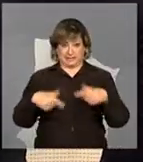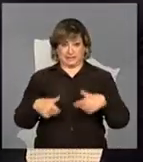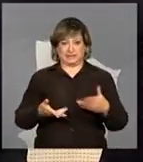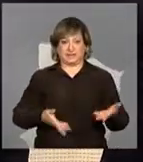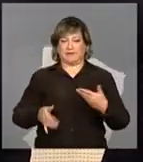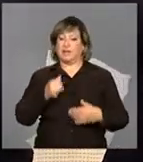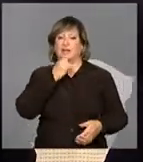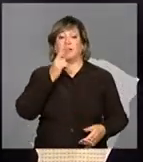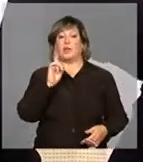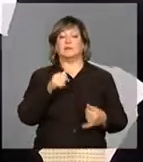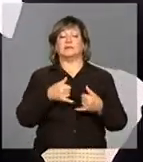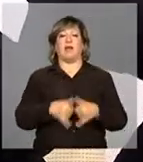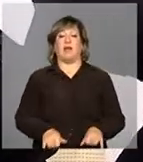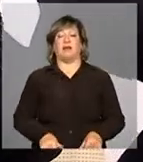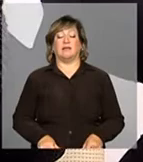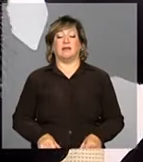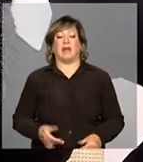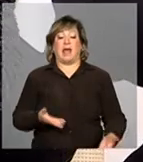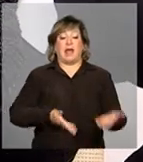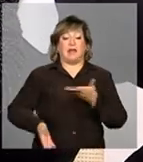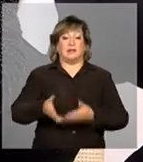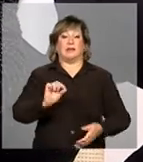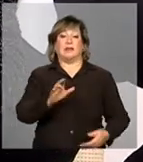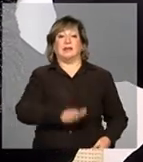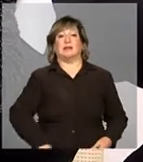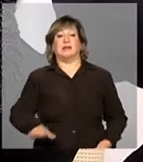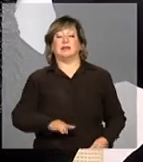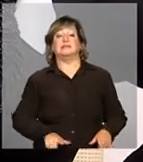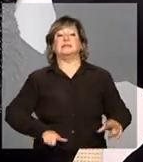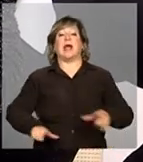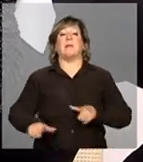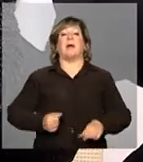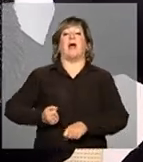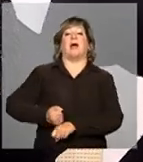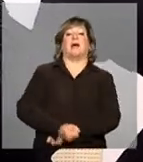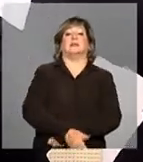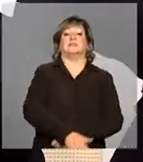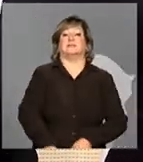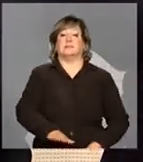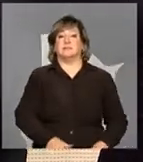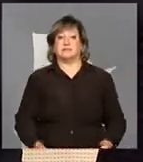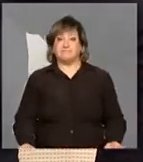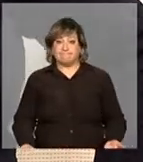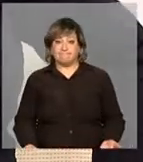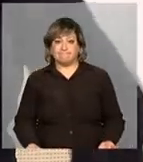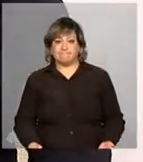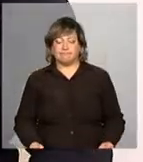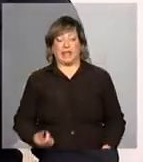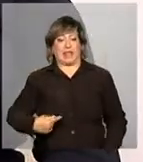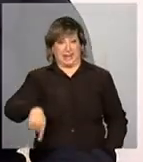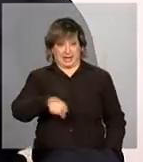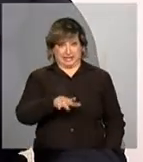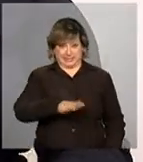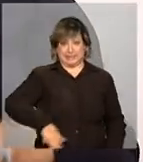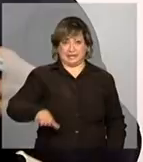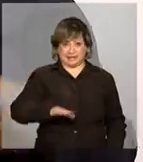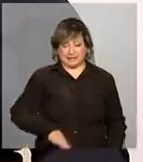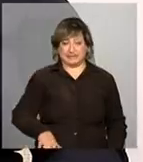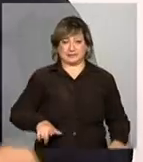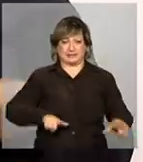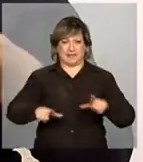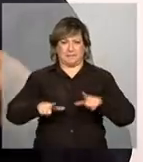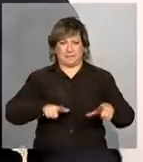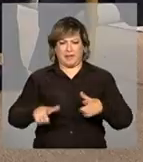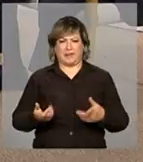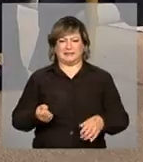estavam por exemplo atendendo as crianças em situação de trabalho infantil as crianças em situação de trabalho infantil